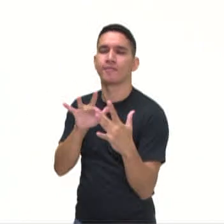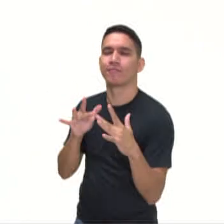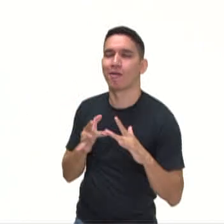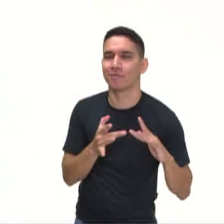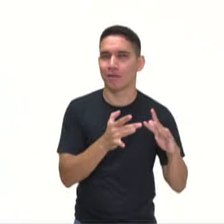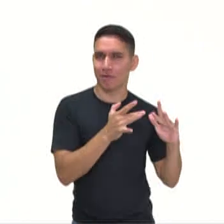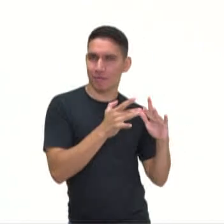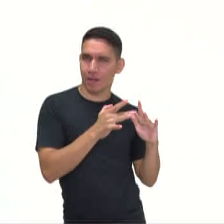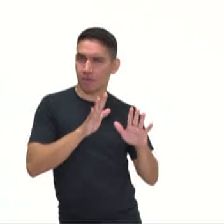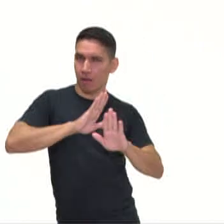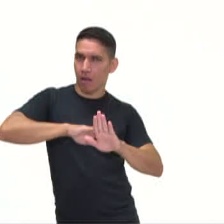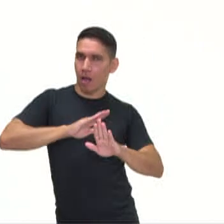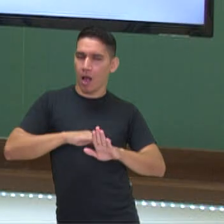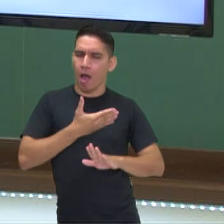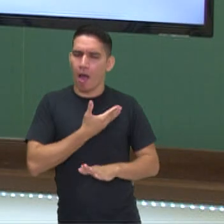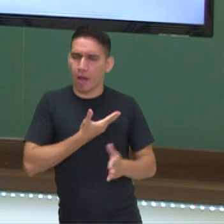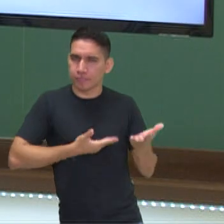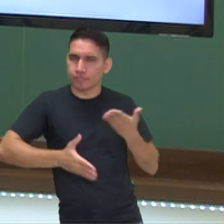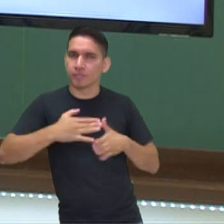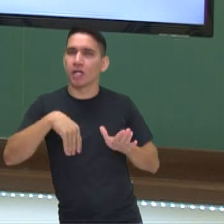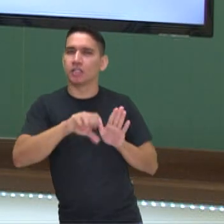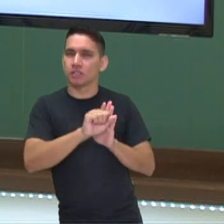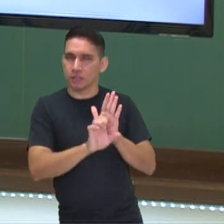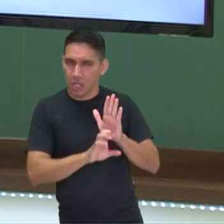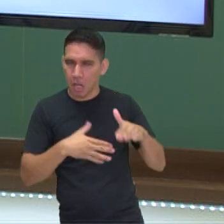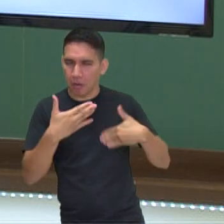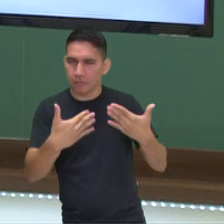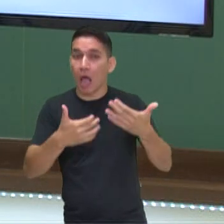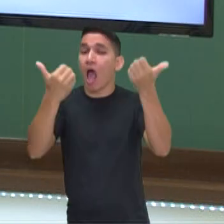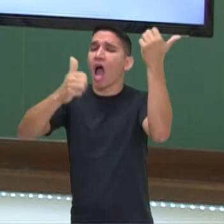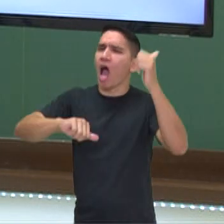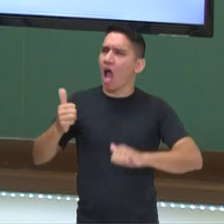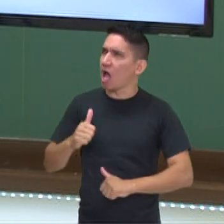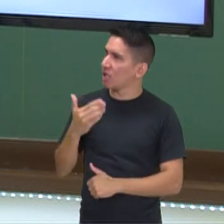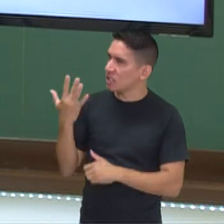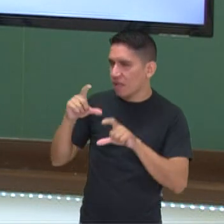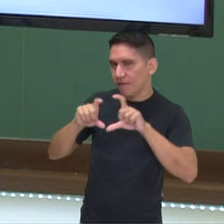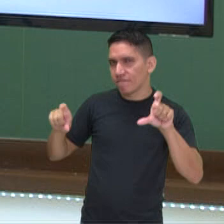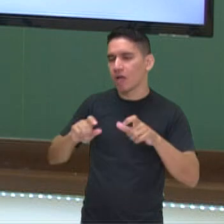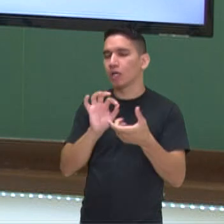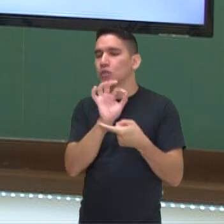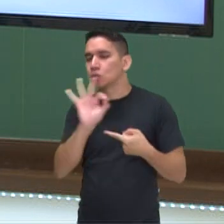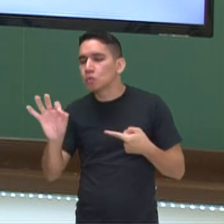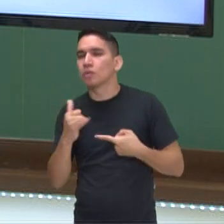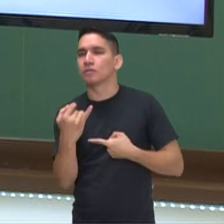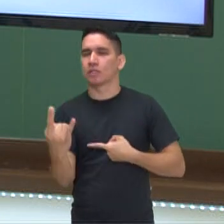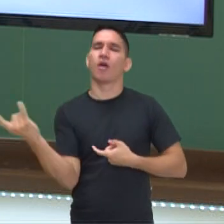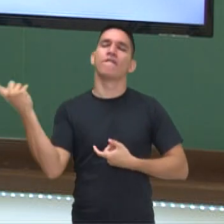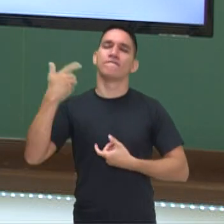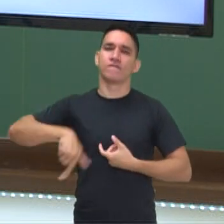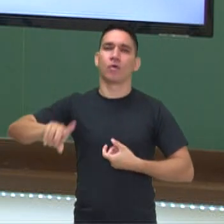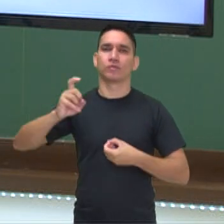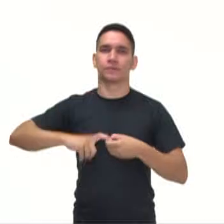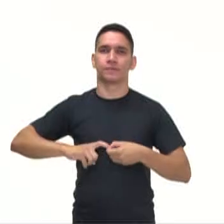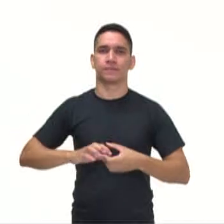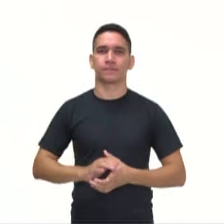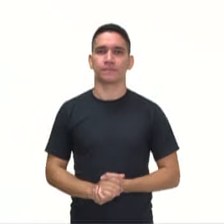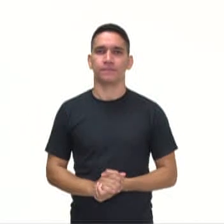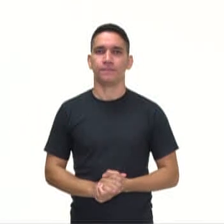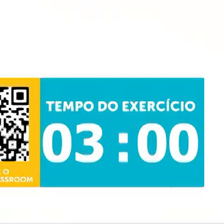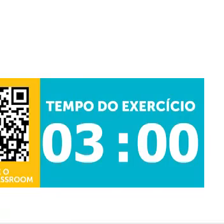astecas durante séculos. Analise a frase, encontre o erro, sublinhe e a gente já corrige juntos esse exercício.